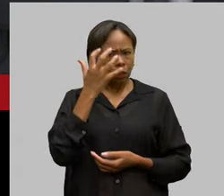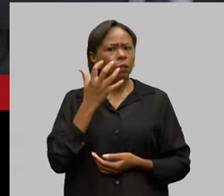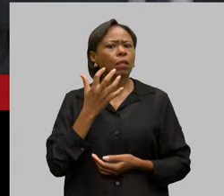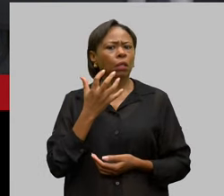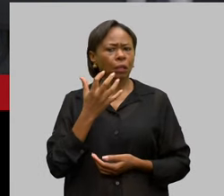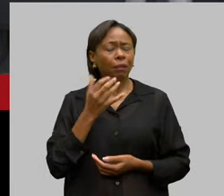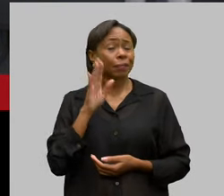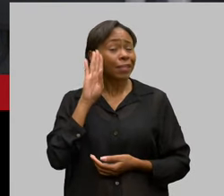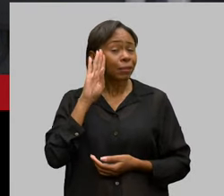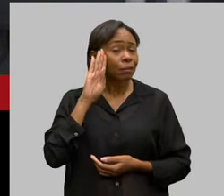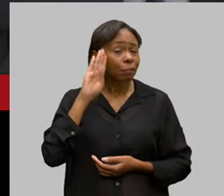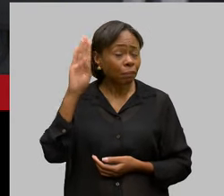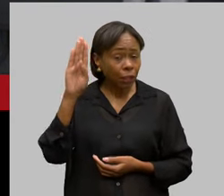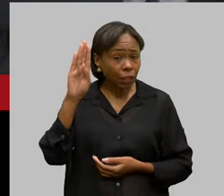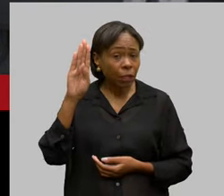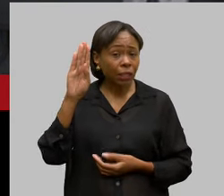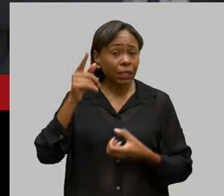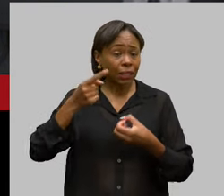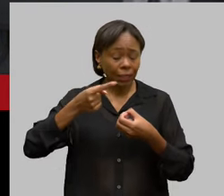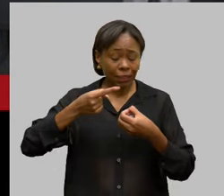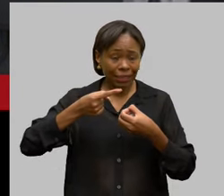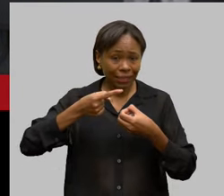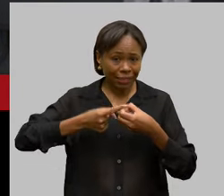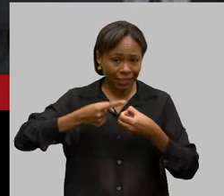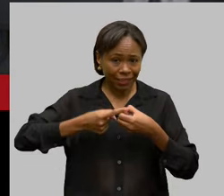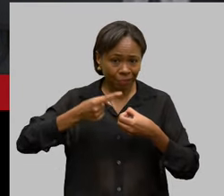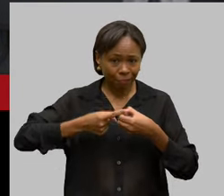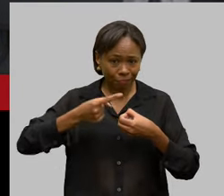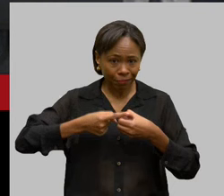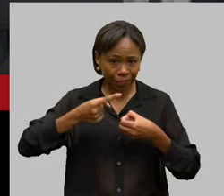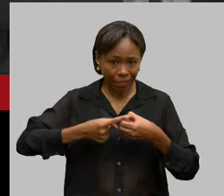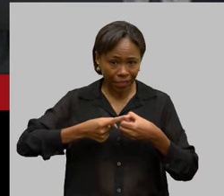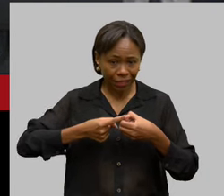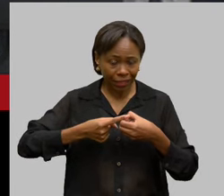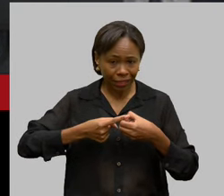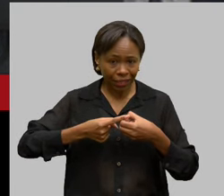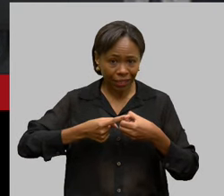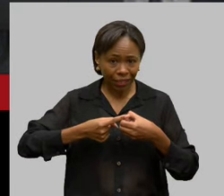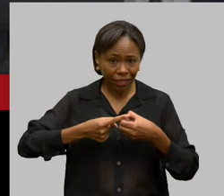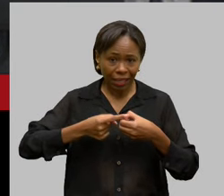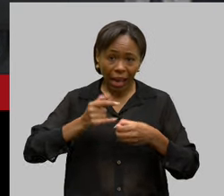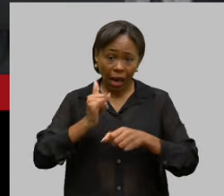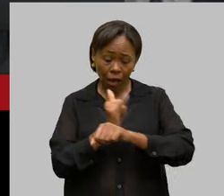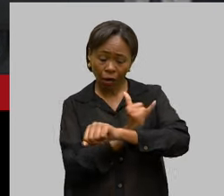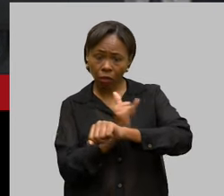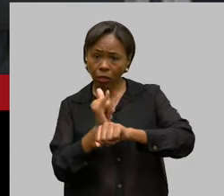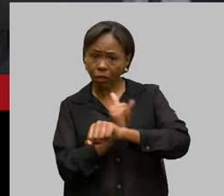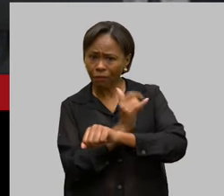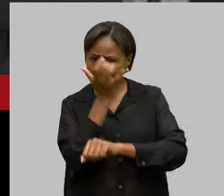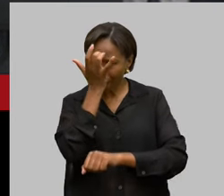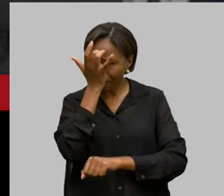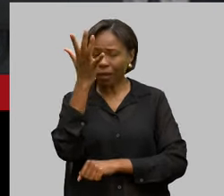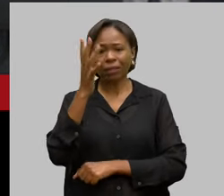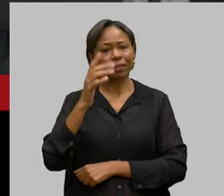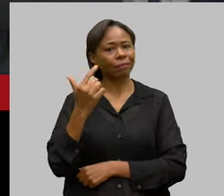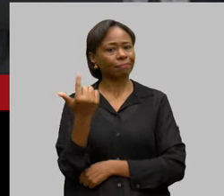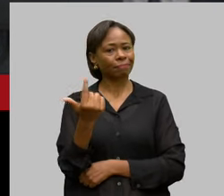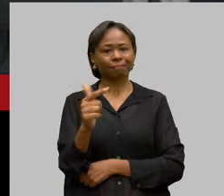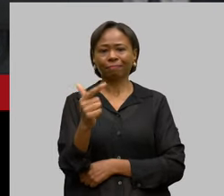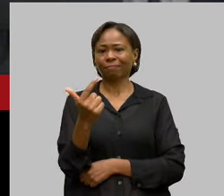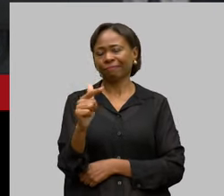cidade para quem é cidade é não ter alternativa fácil não dá para ter alternativa